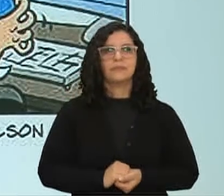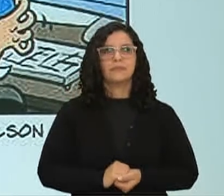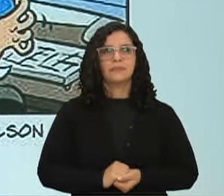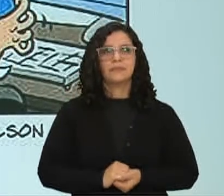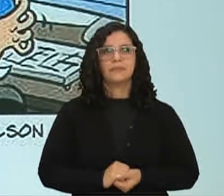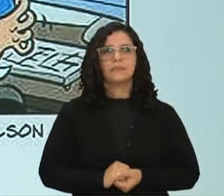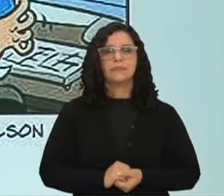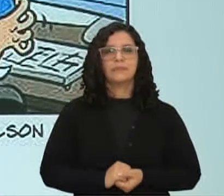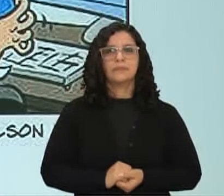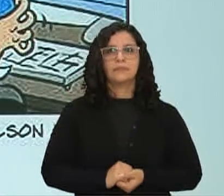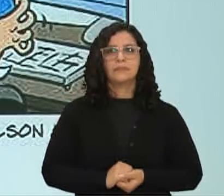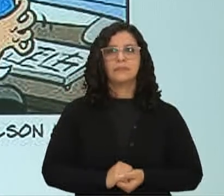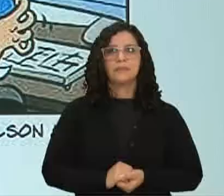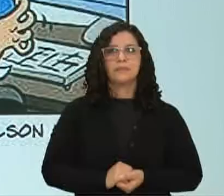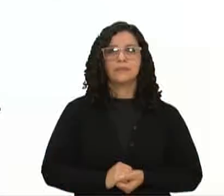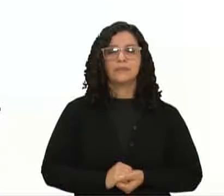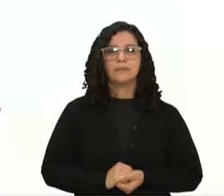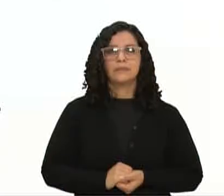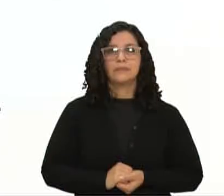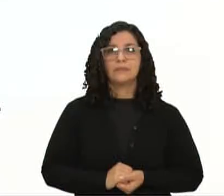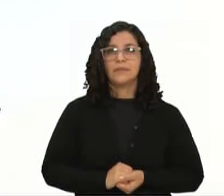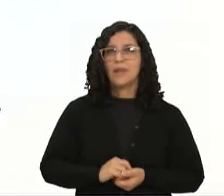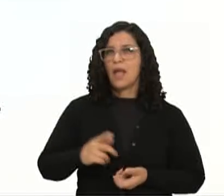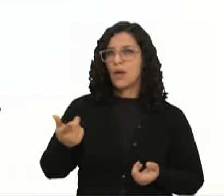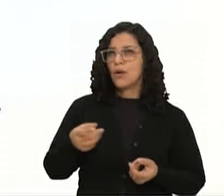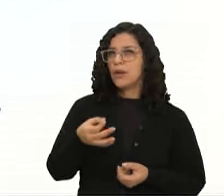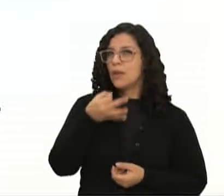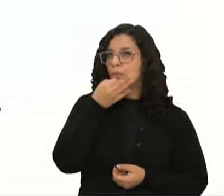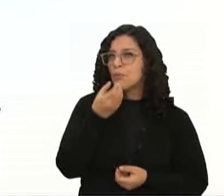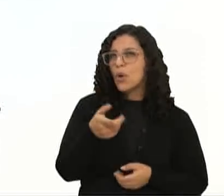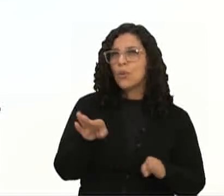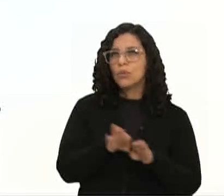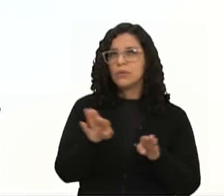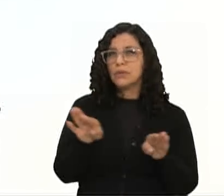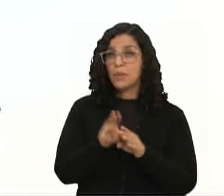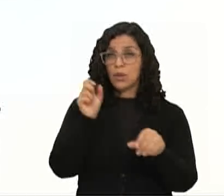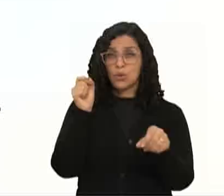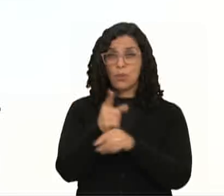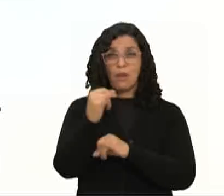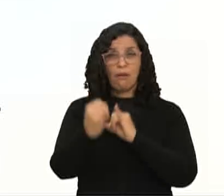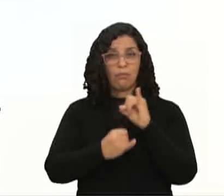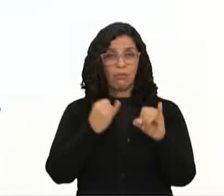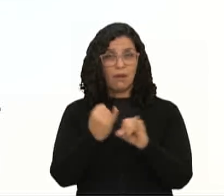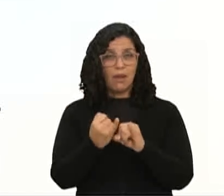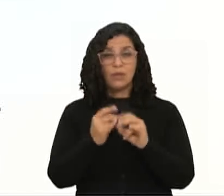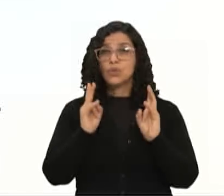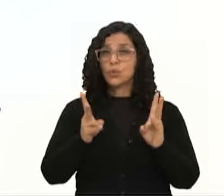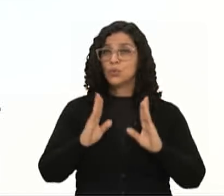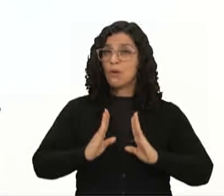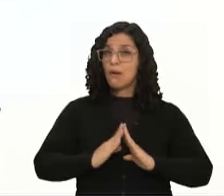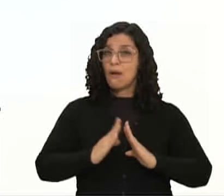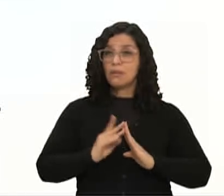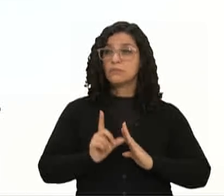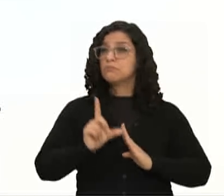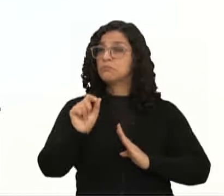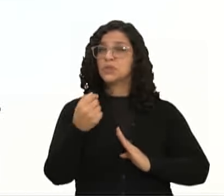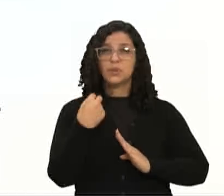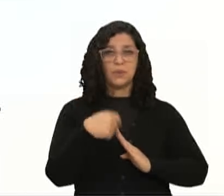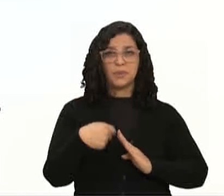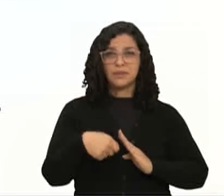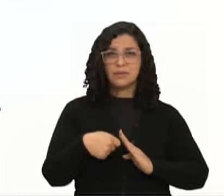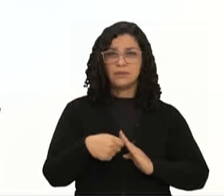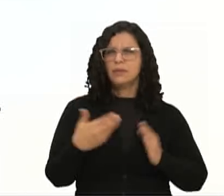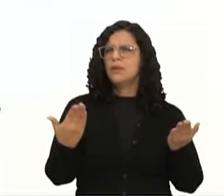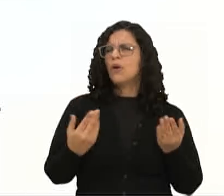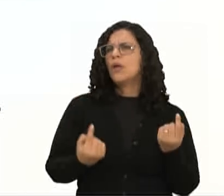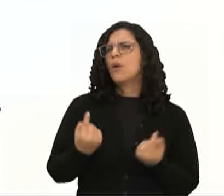having to leave home? Não é ótimo comprar online sem precisar sair de casa? Então, vocês vão